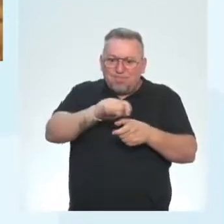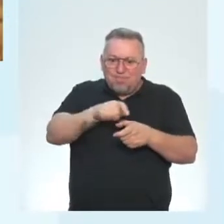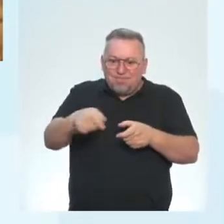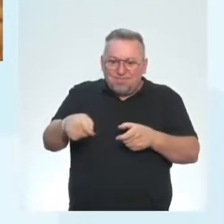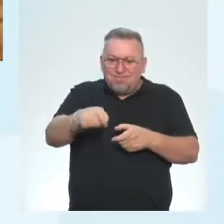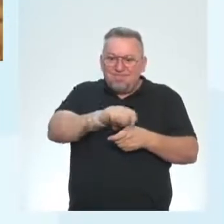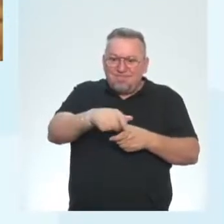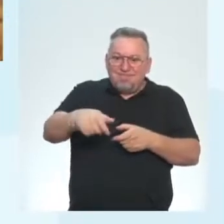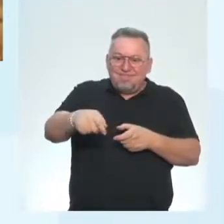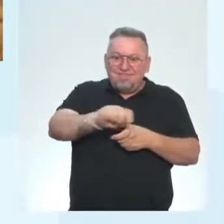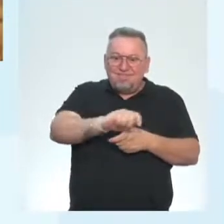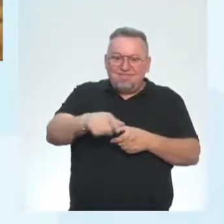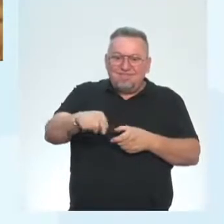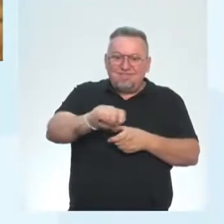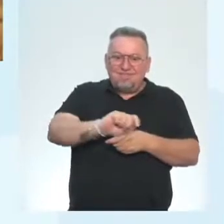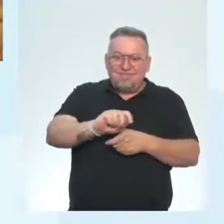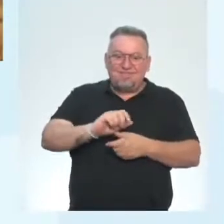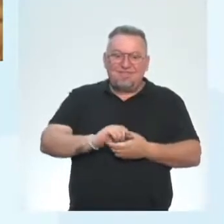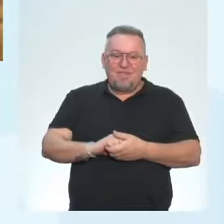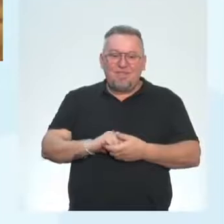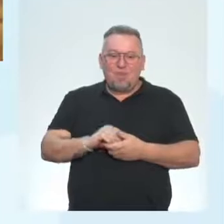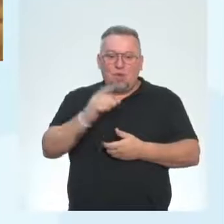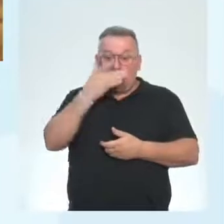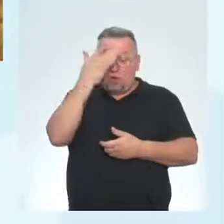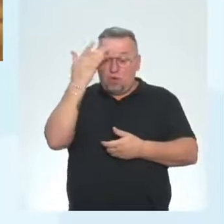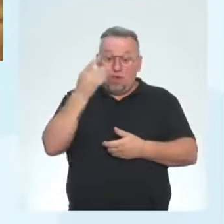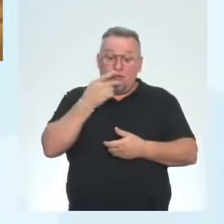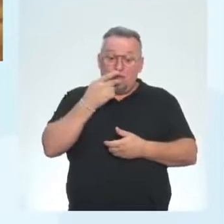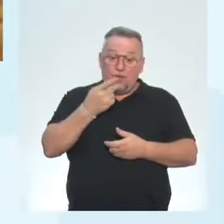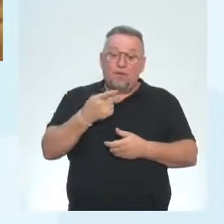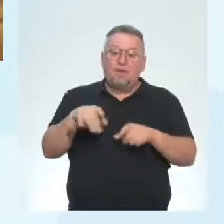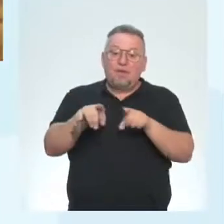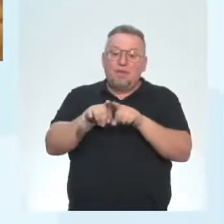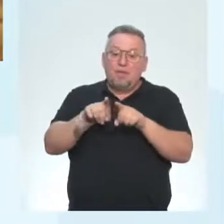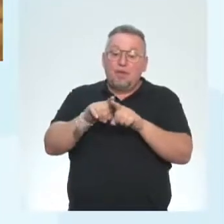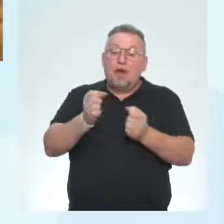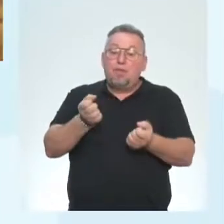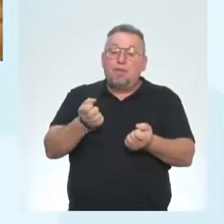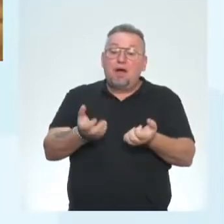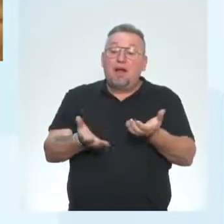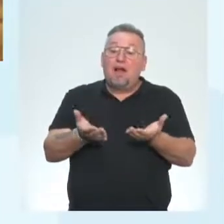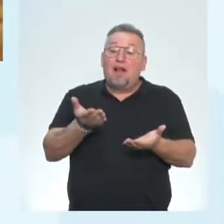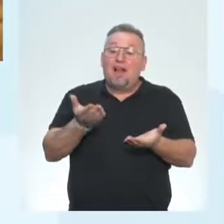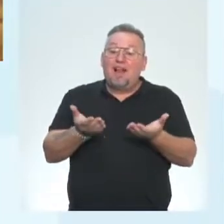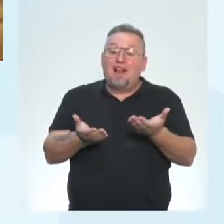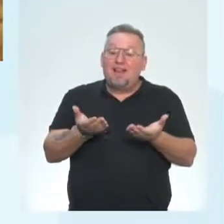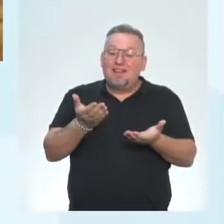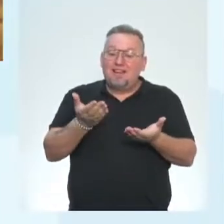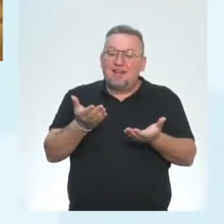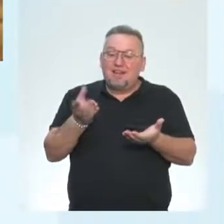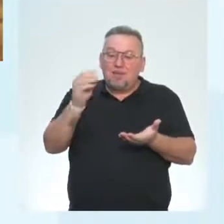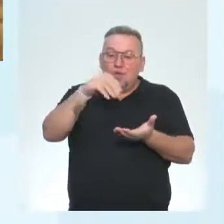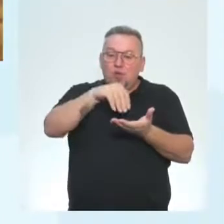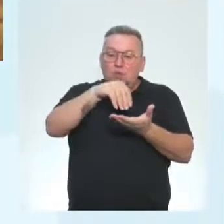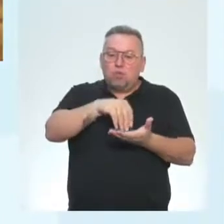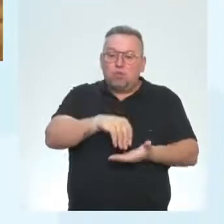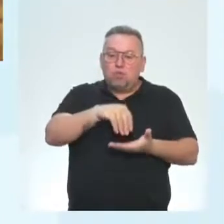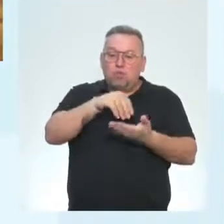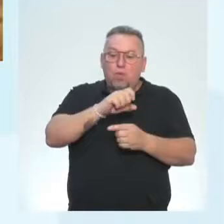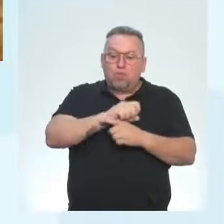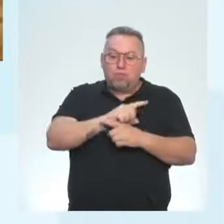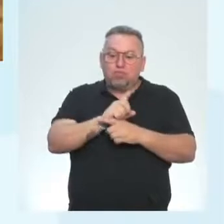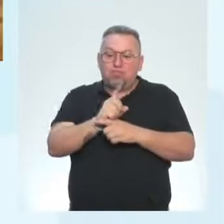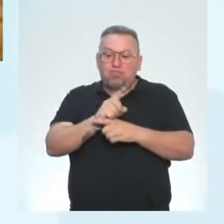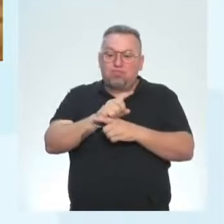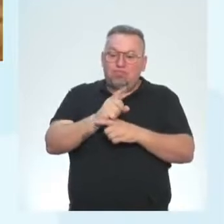e colheres, eu estou chamando assim, porque foi como o pessoal falou. E nós temos a balança, que é uma ferramenta de uso, de